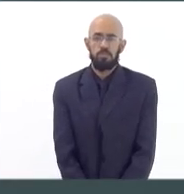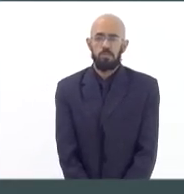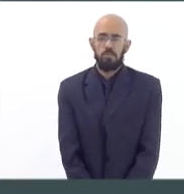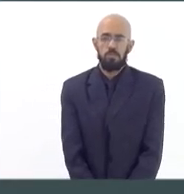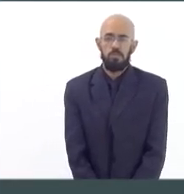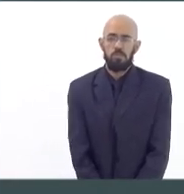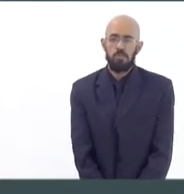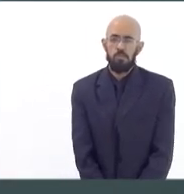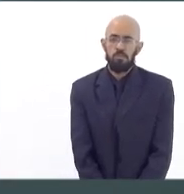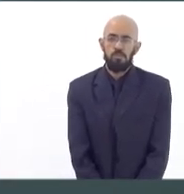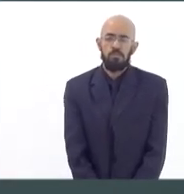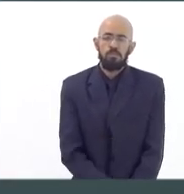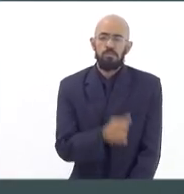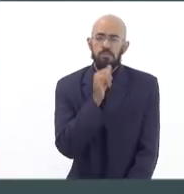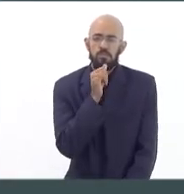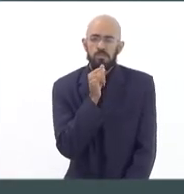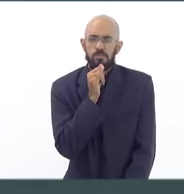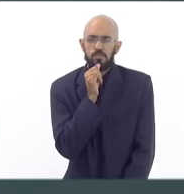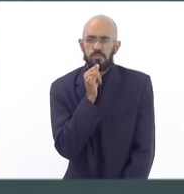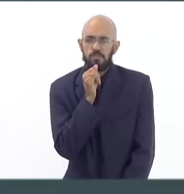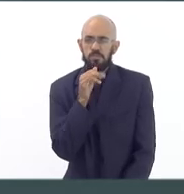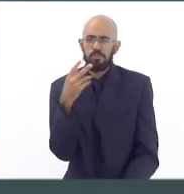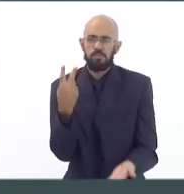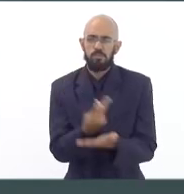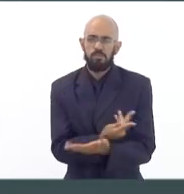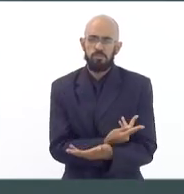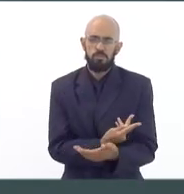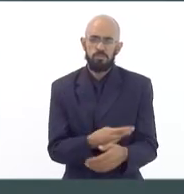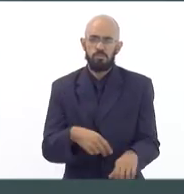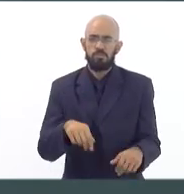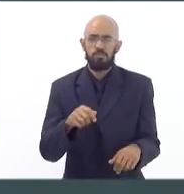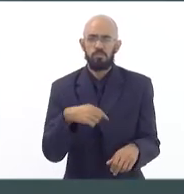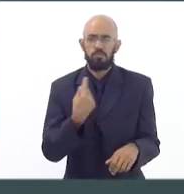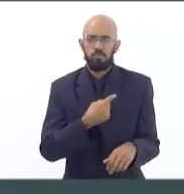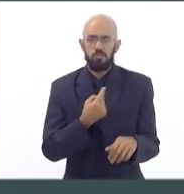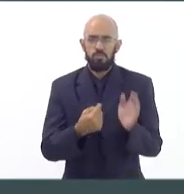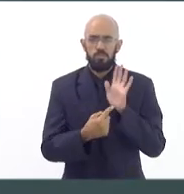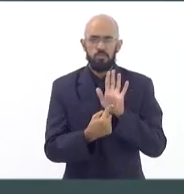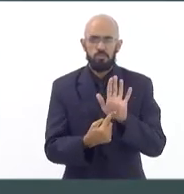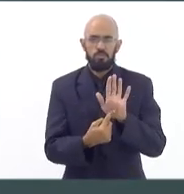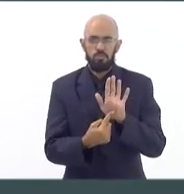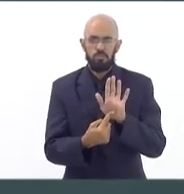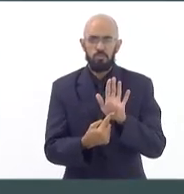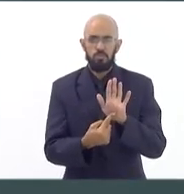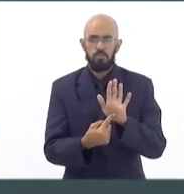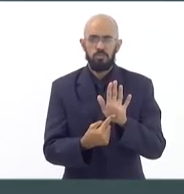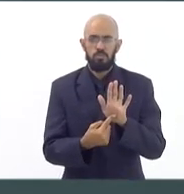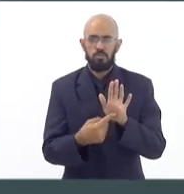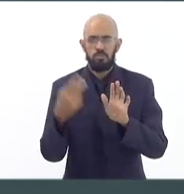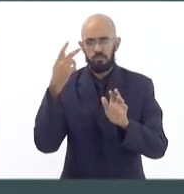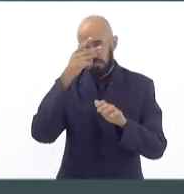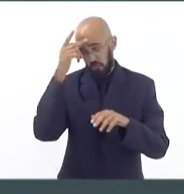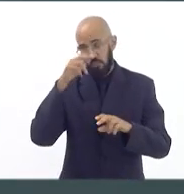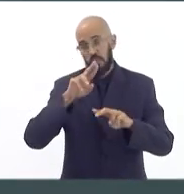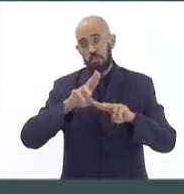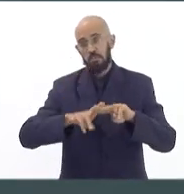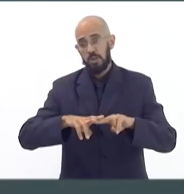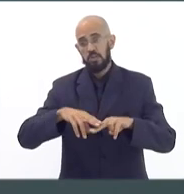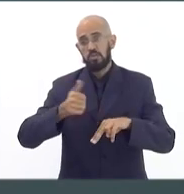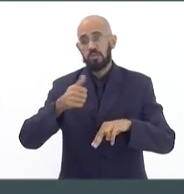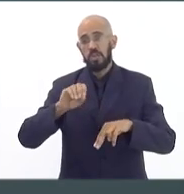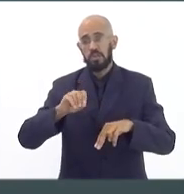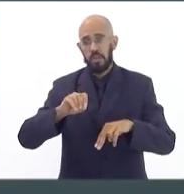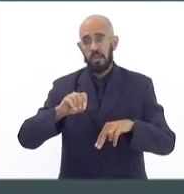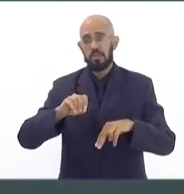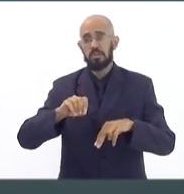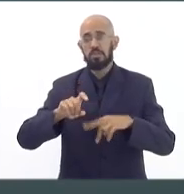e aqui estão alguns exemplos né de reincidência que a gente pegou né as pessoas não é um sujeito foi preso no dia dez dia